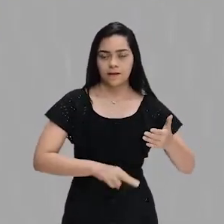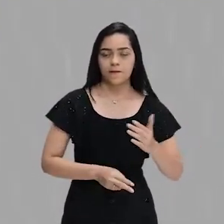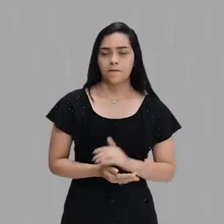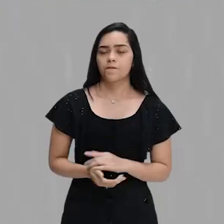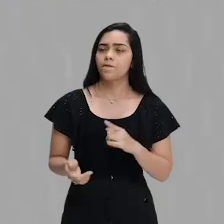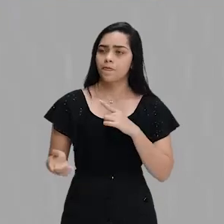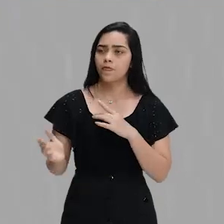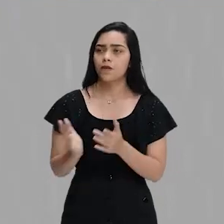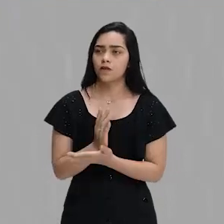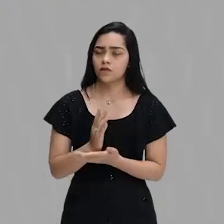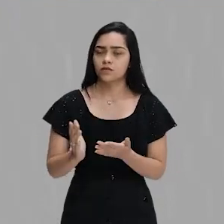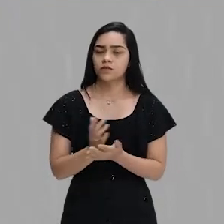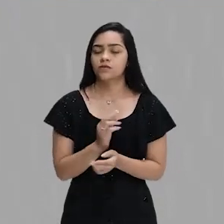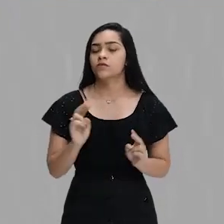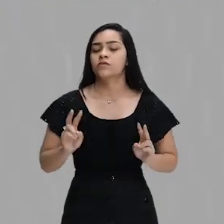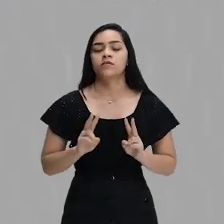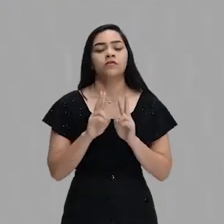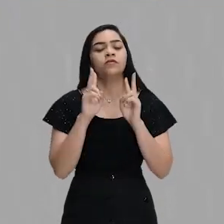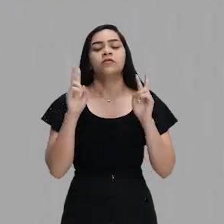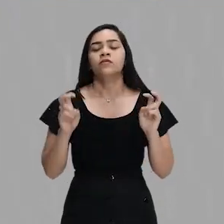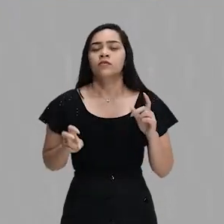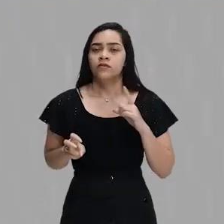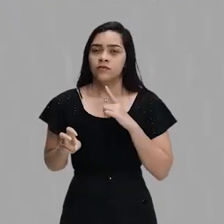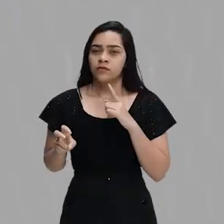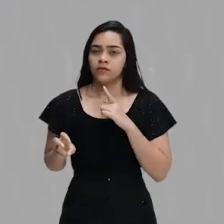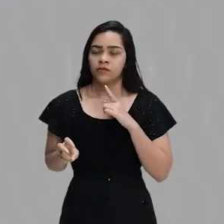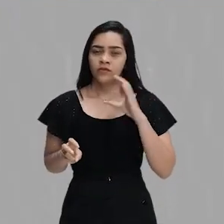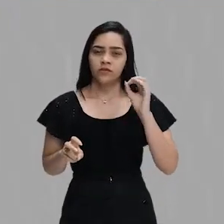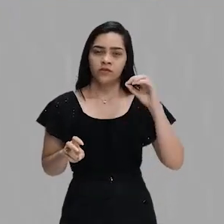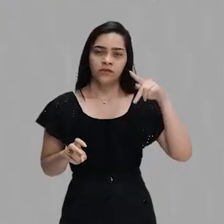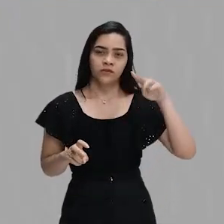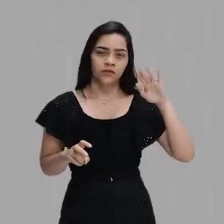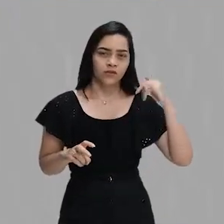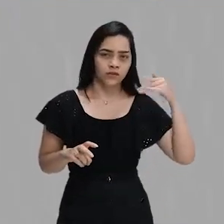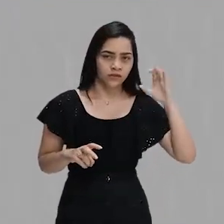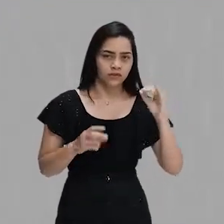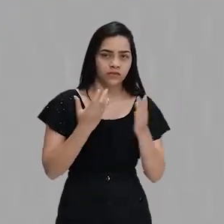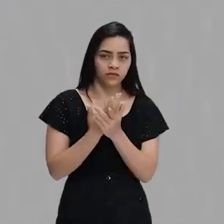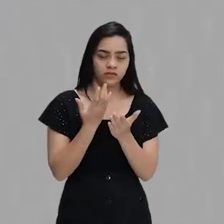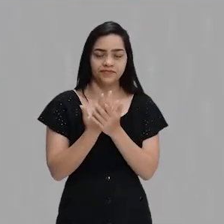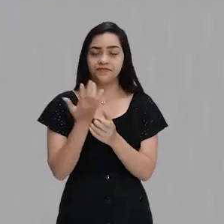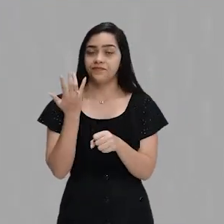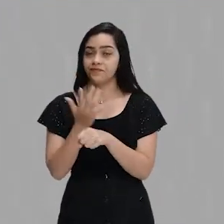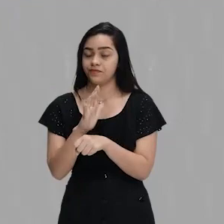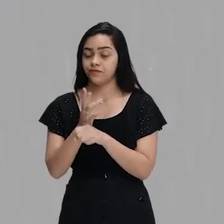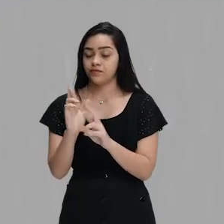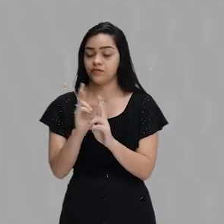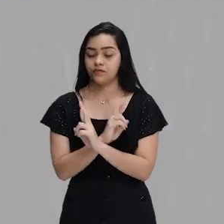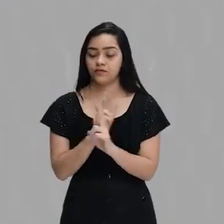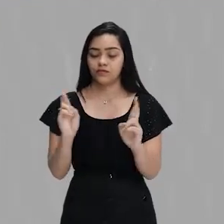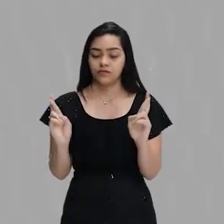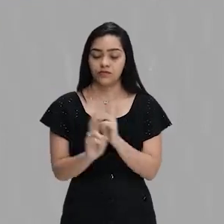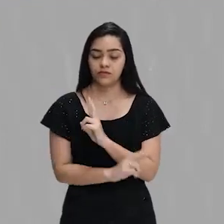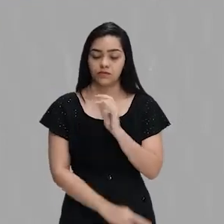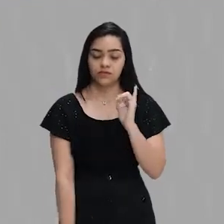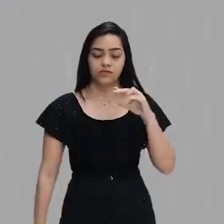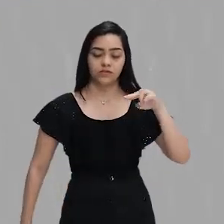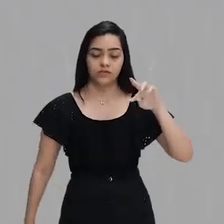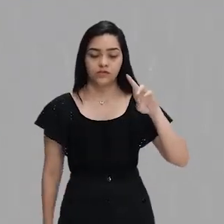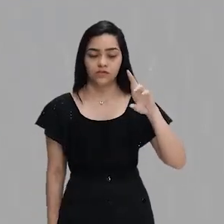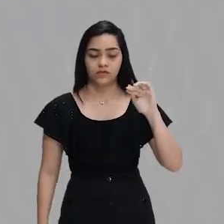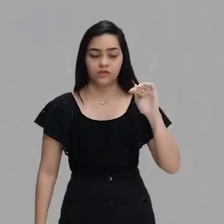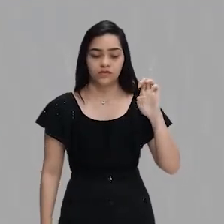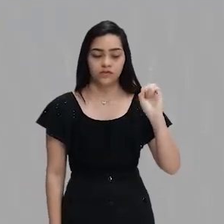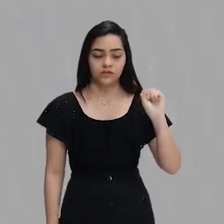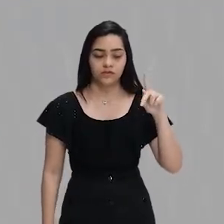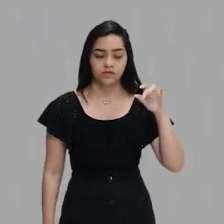umas pinceladas a respeito da competição interespecífica na aula de exercício sobre as relações intraespecíficas.